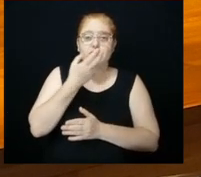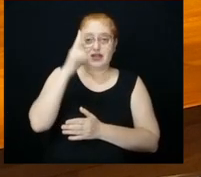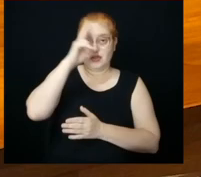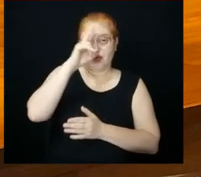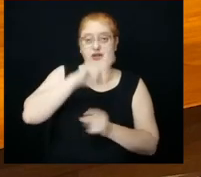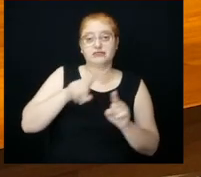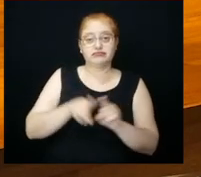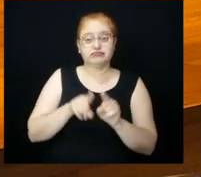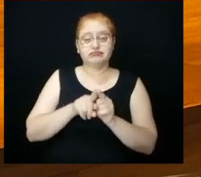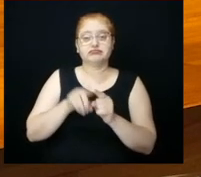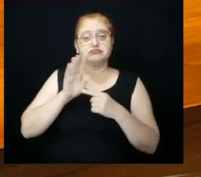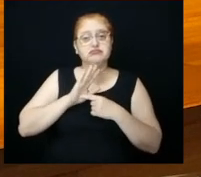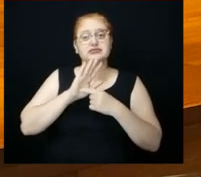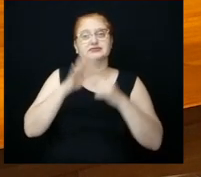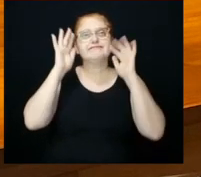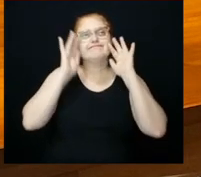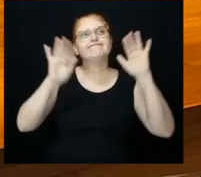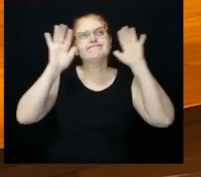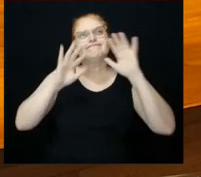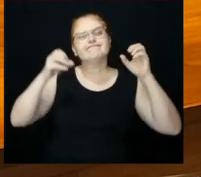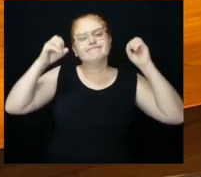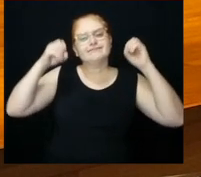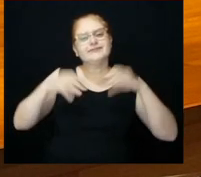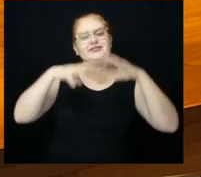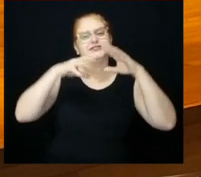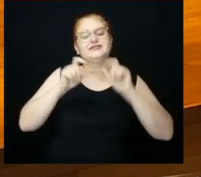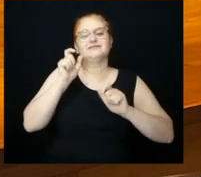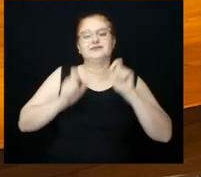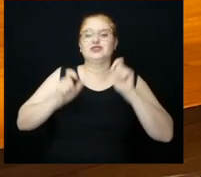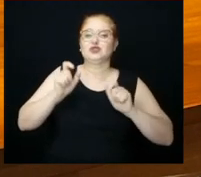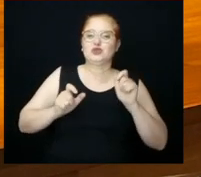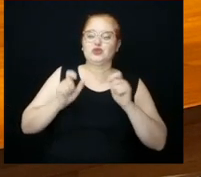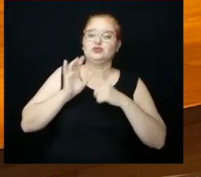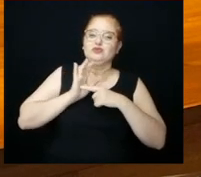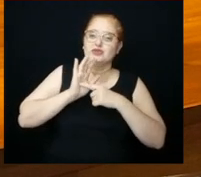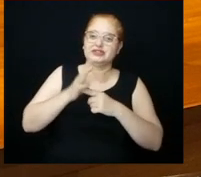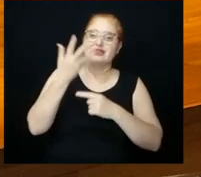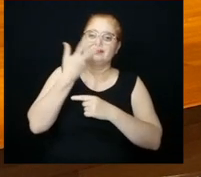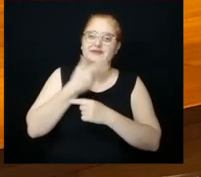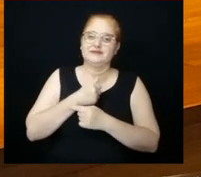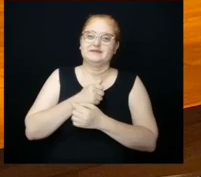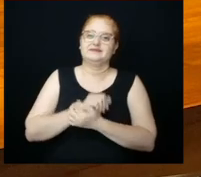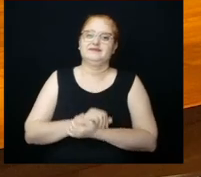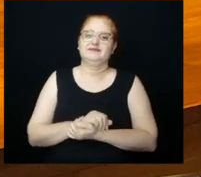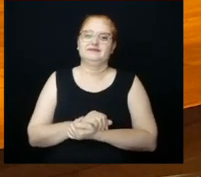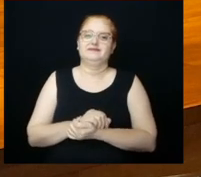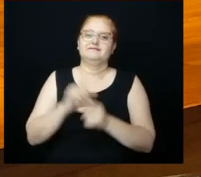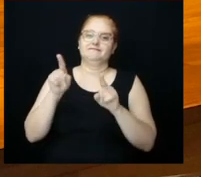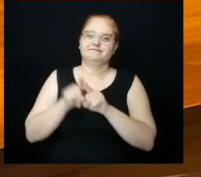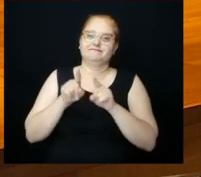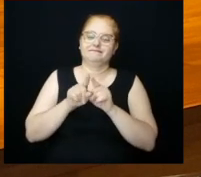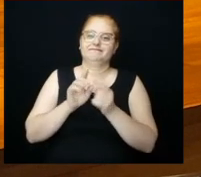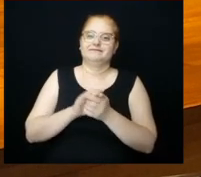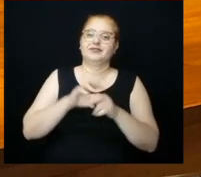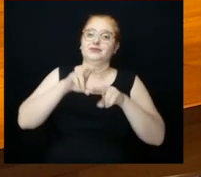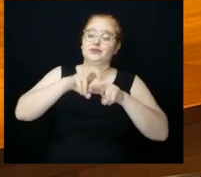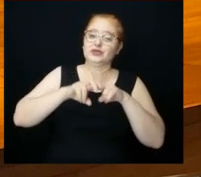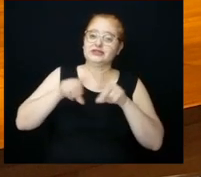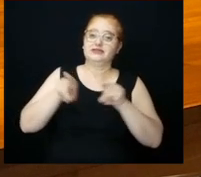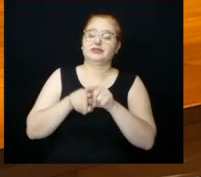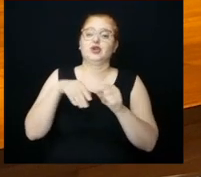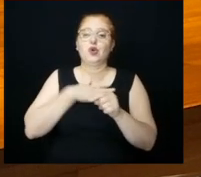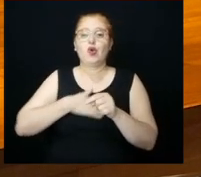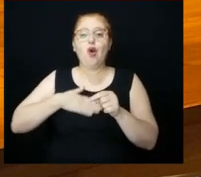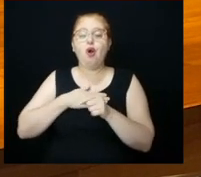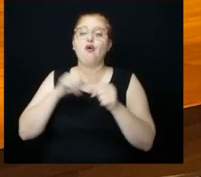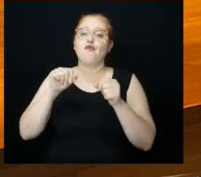e trazer ilusão, trazer magia às pessoas, trazer isso para as crianças, né? Também. Então, por isso que ele também gosta